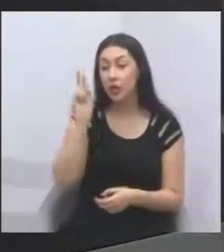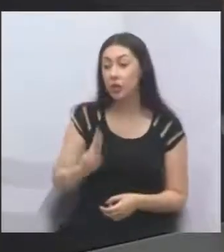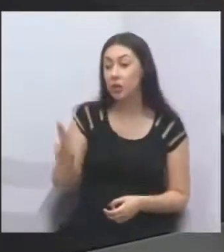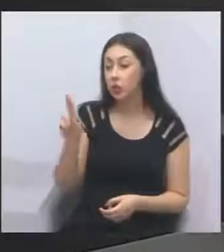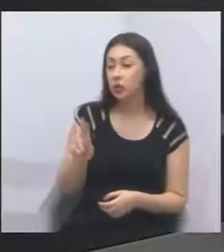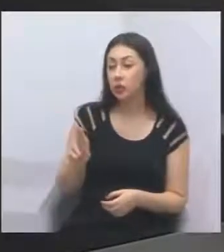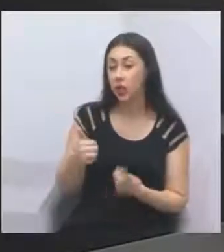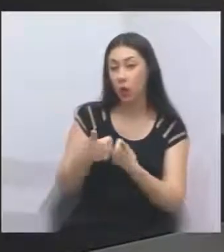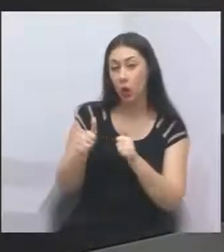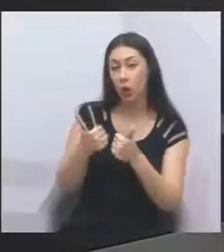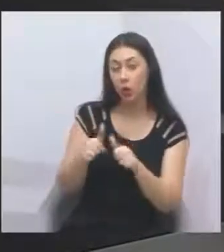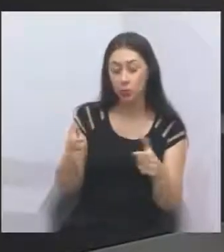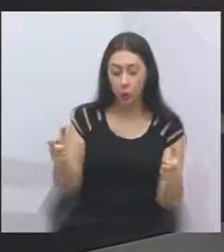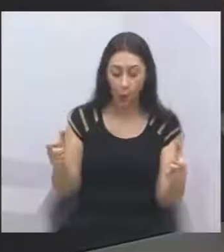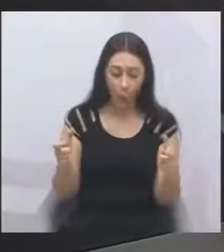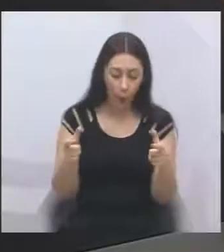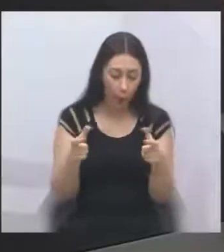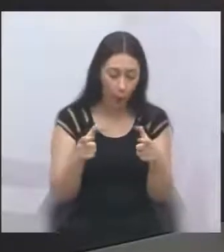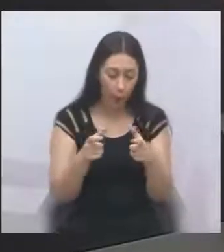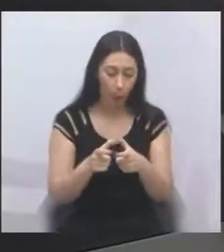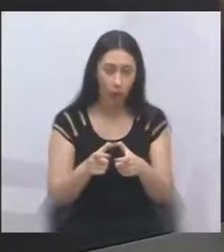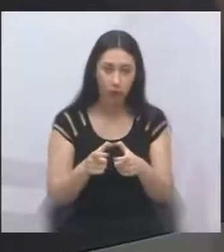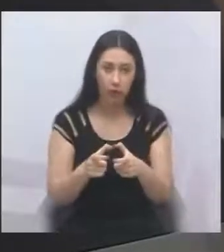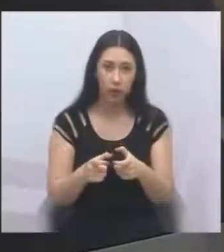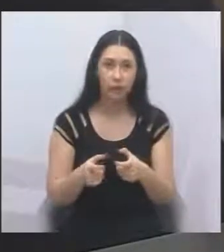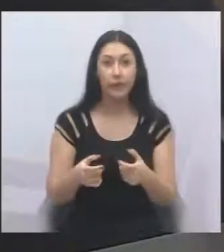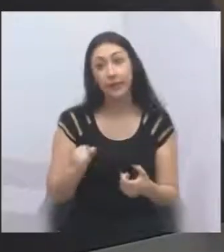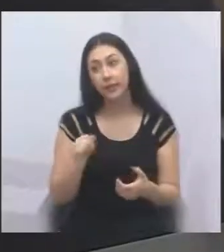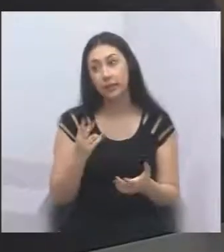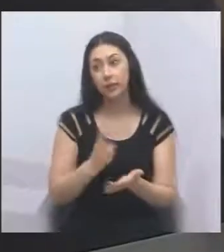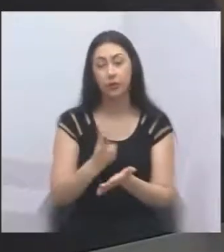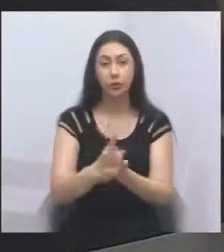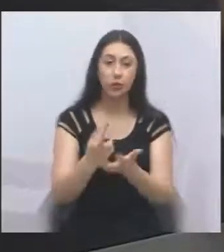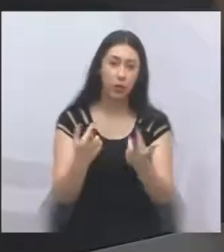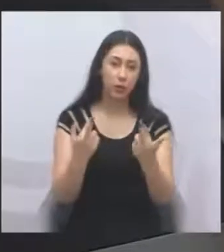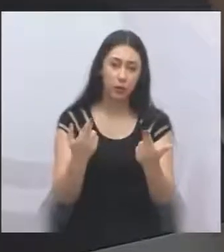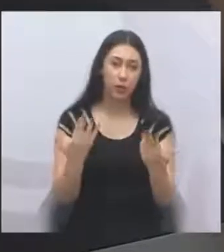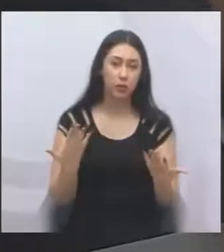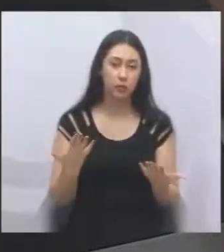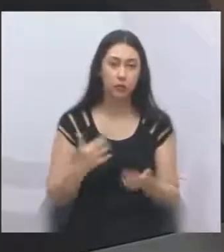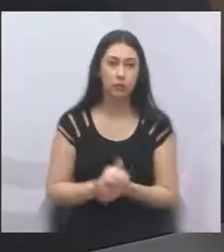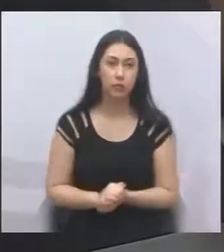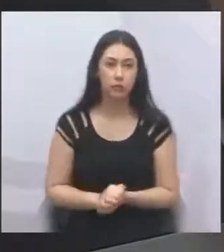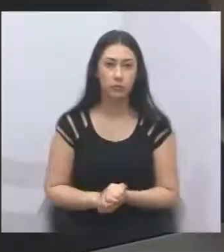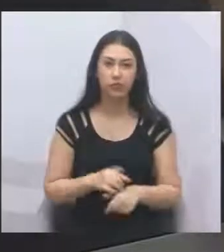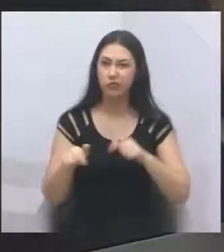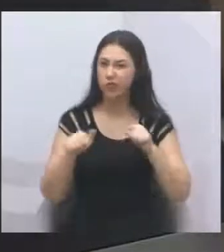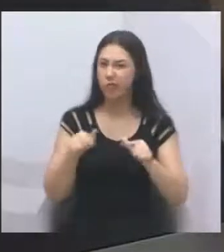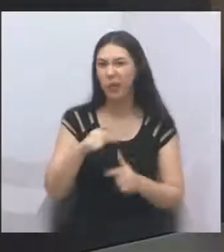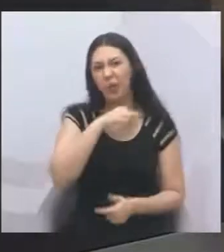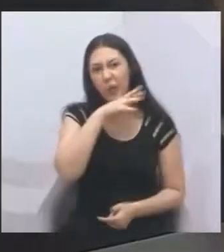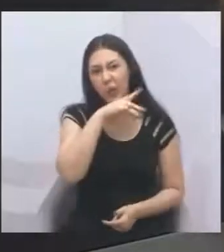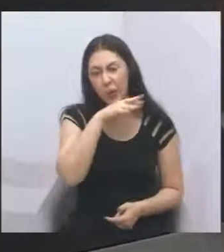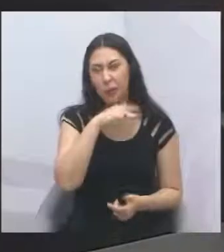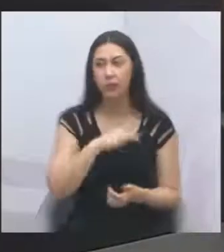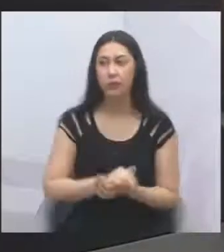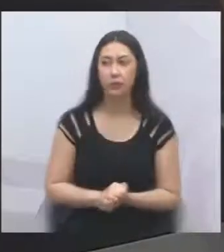de usuários do transporte público que, se continuar desse jeito, com esse péssimo serviço prestado, vai entrar em